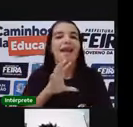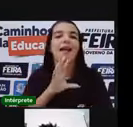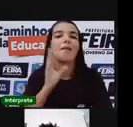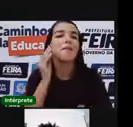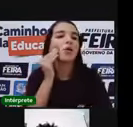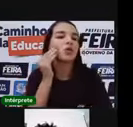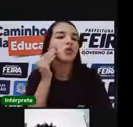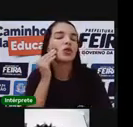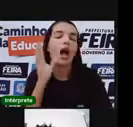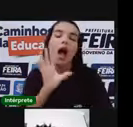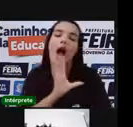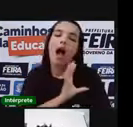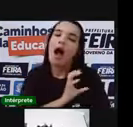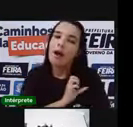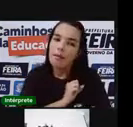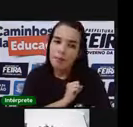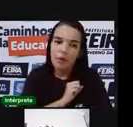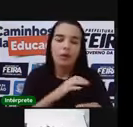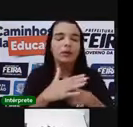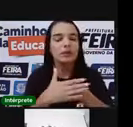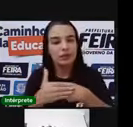empático, empática, tá?